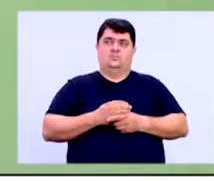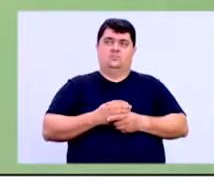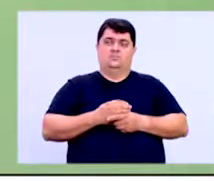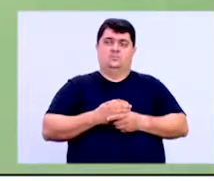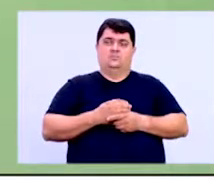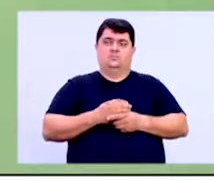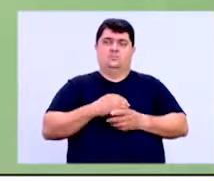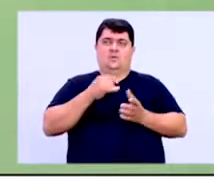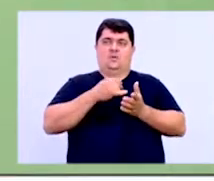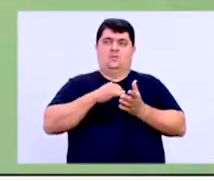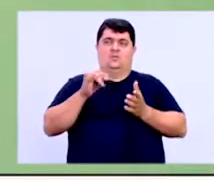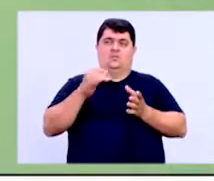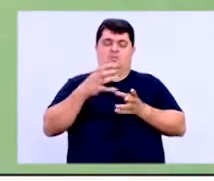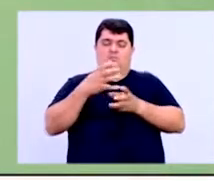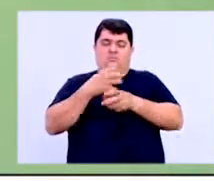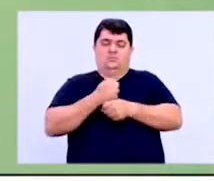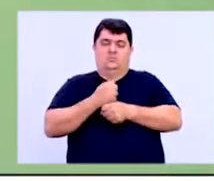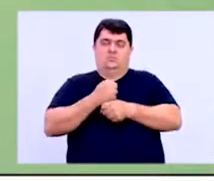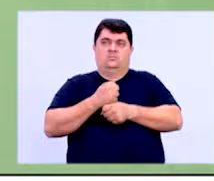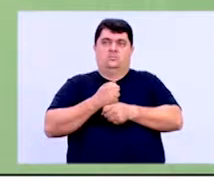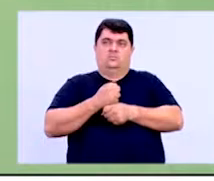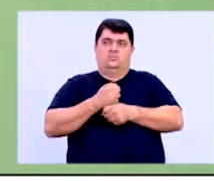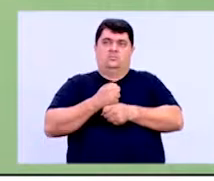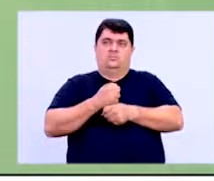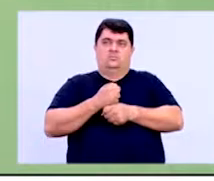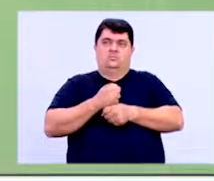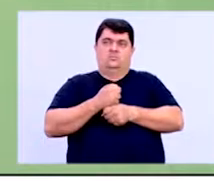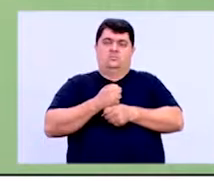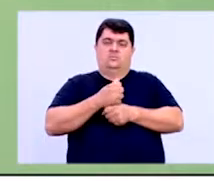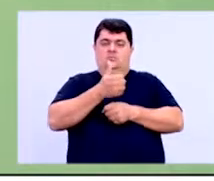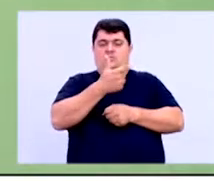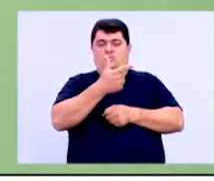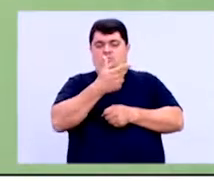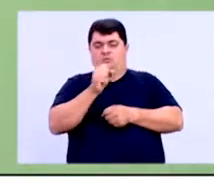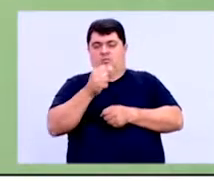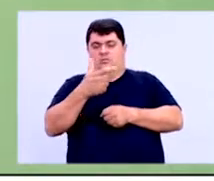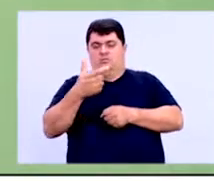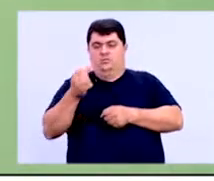Impostos, a margem de ganho, somaremos,